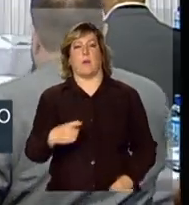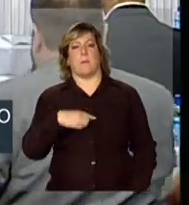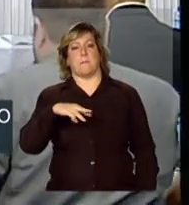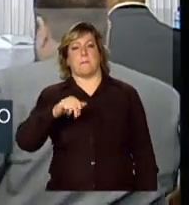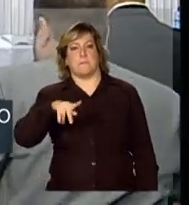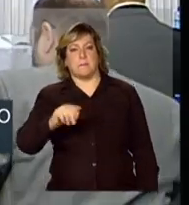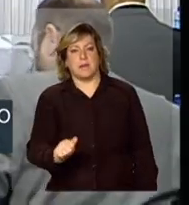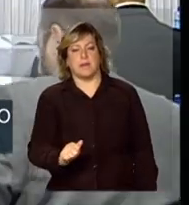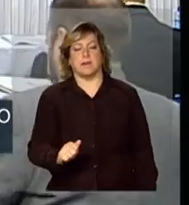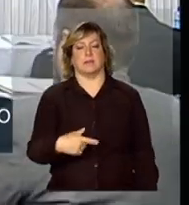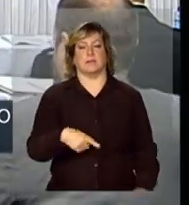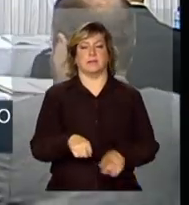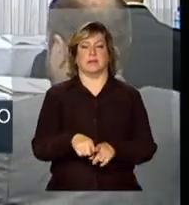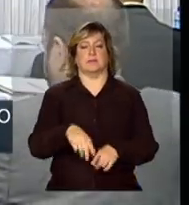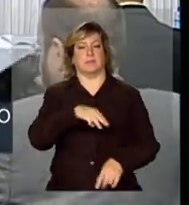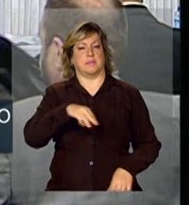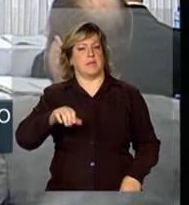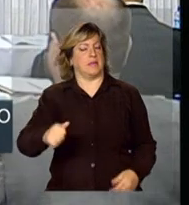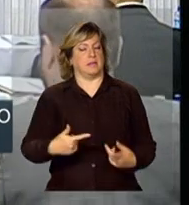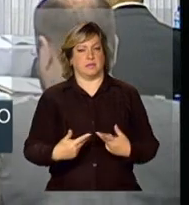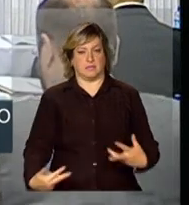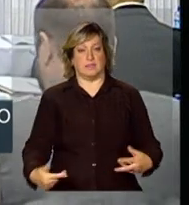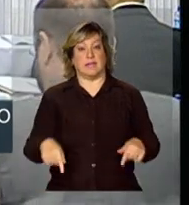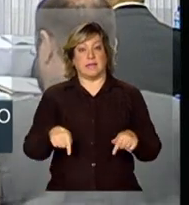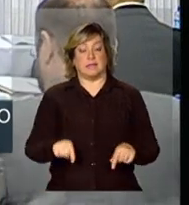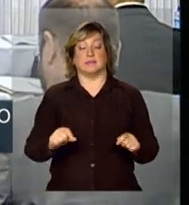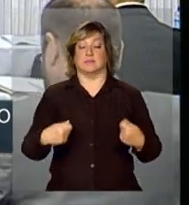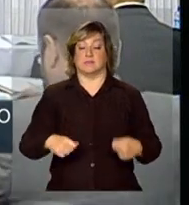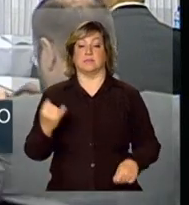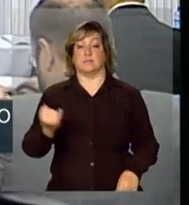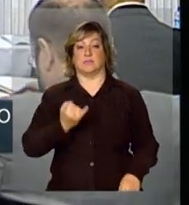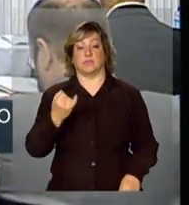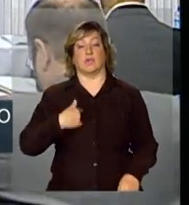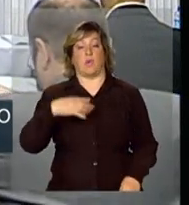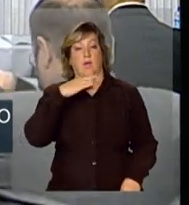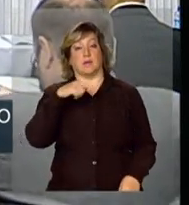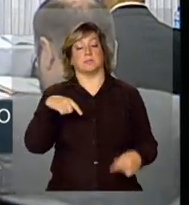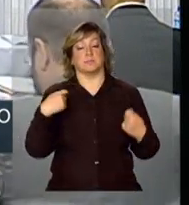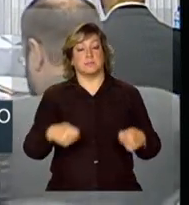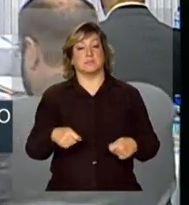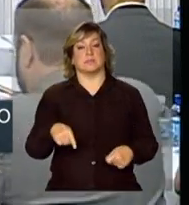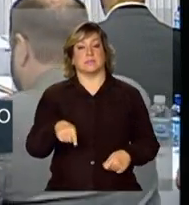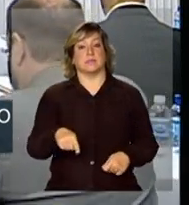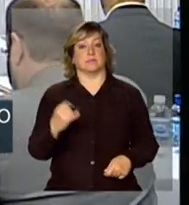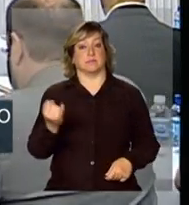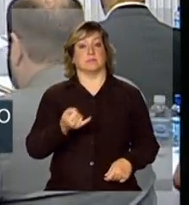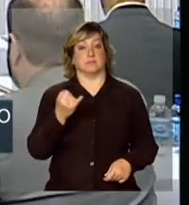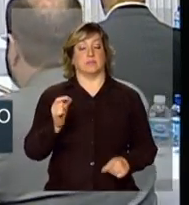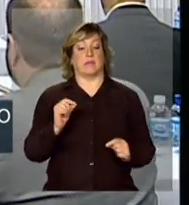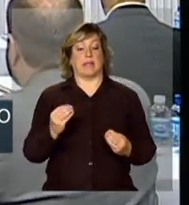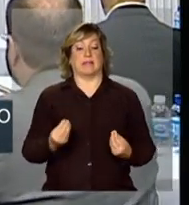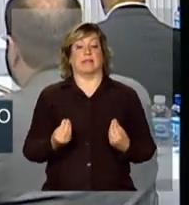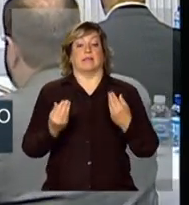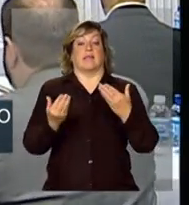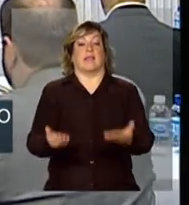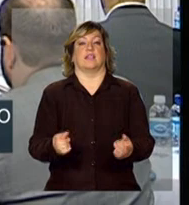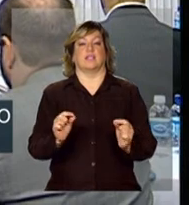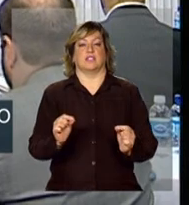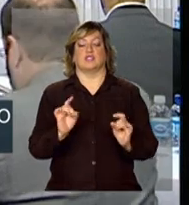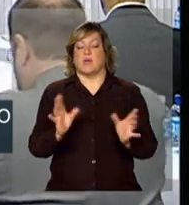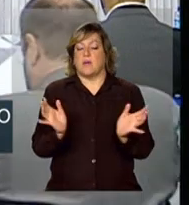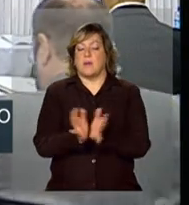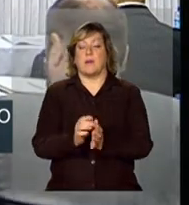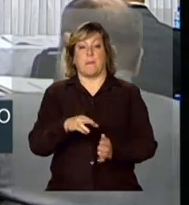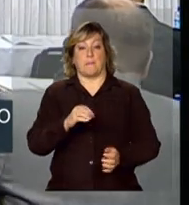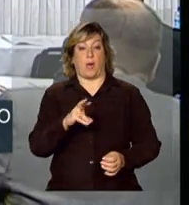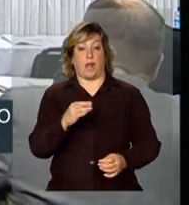MAPA, Ministério do Meio Ambiente, etc. Essa é uma demanda importante que eu acho que a gente... E essa seria uma grande herança quando a moratória